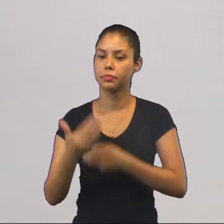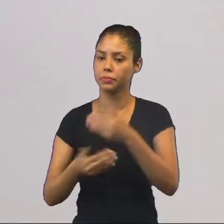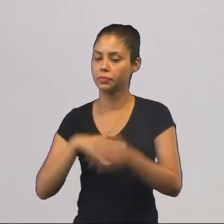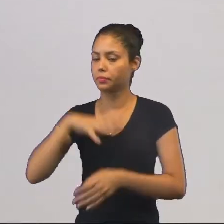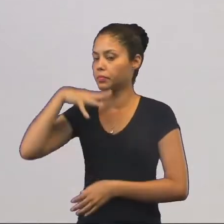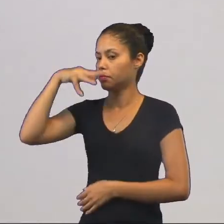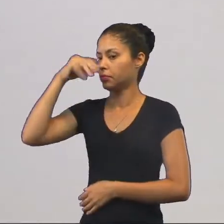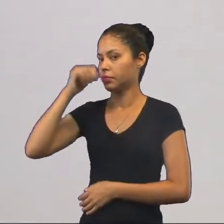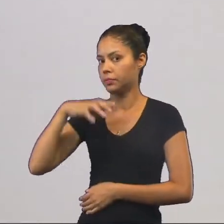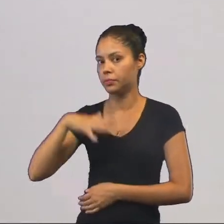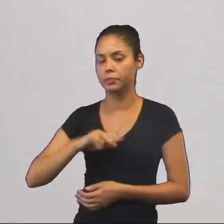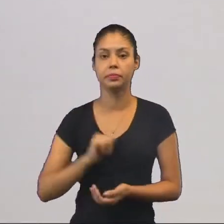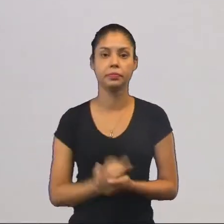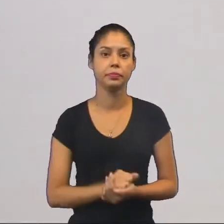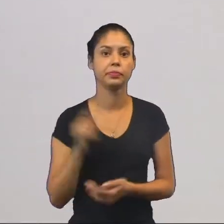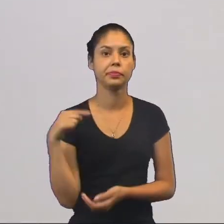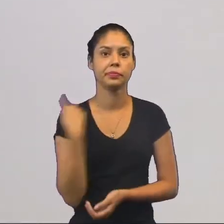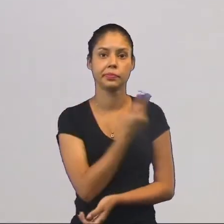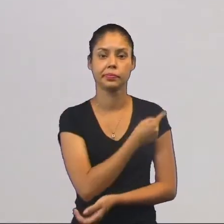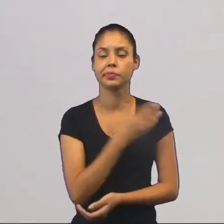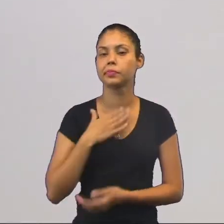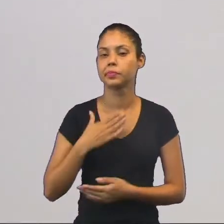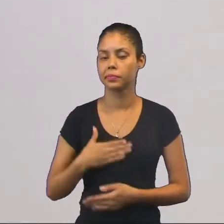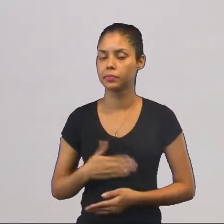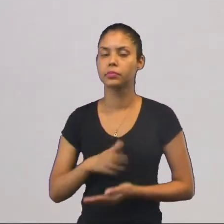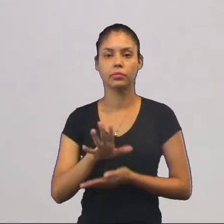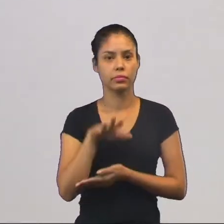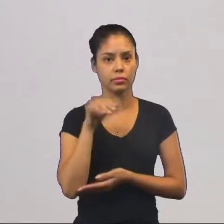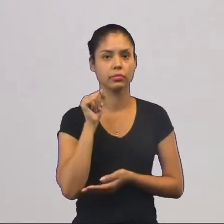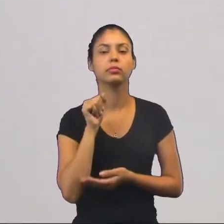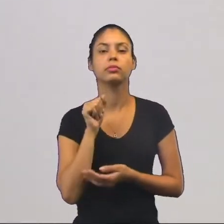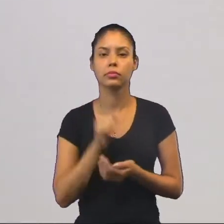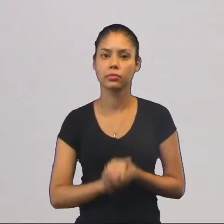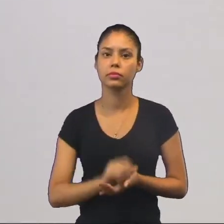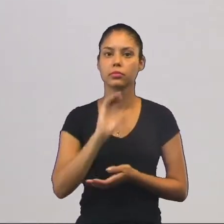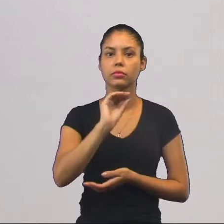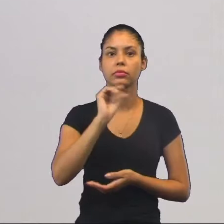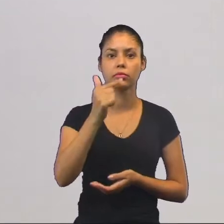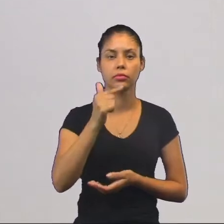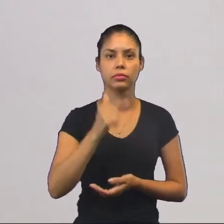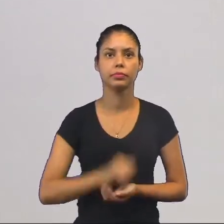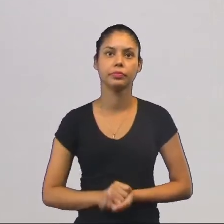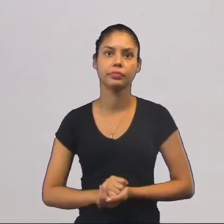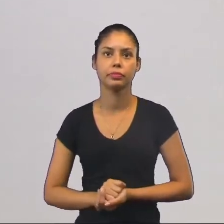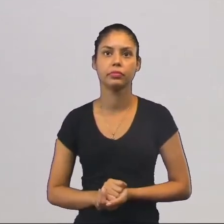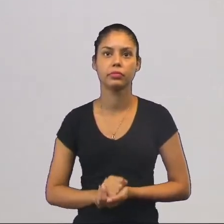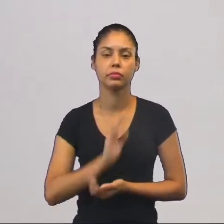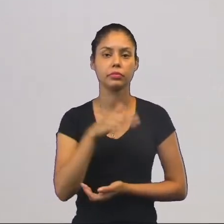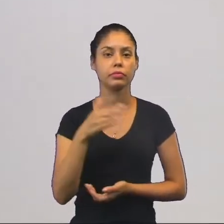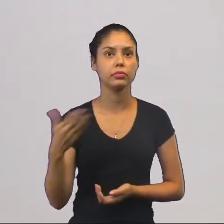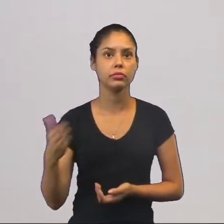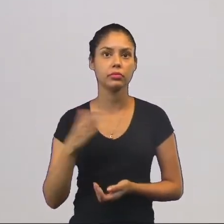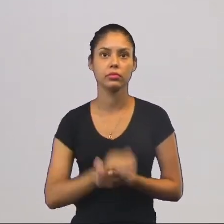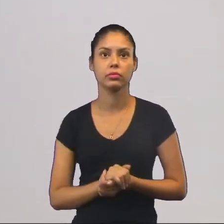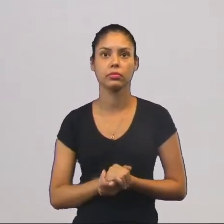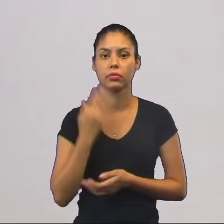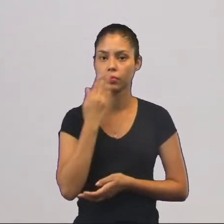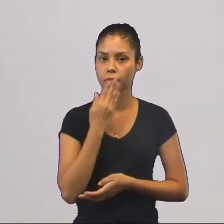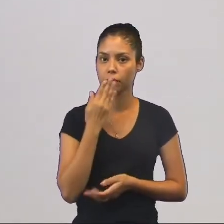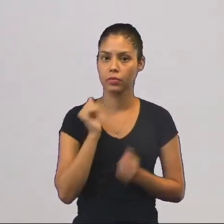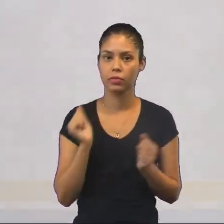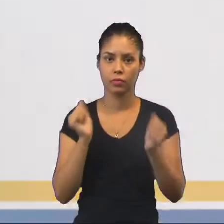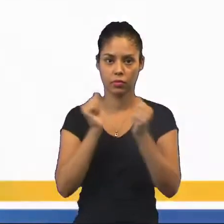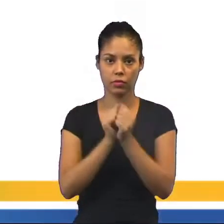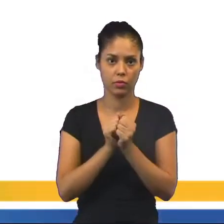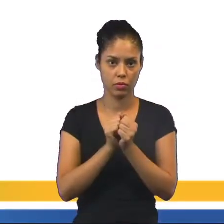de inspiração, o nosso corpo consegue captar o oxigênio. E quando a glicose e o